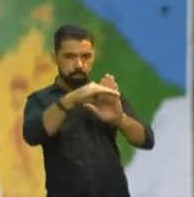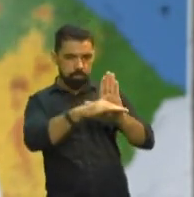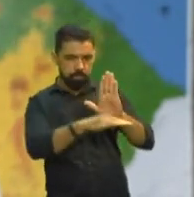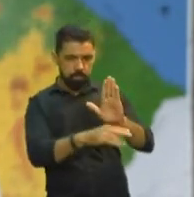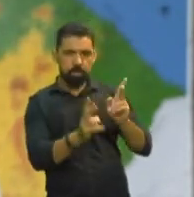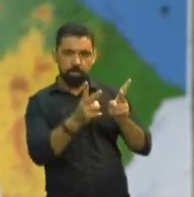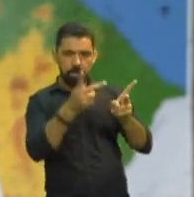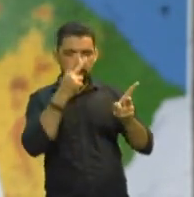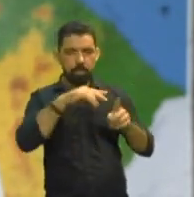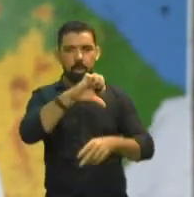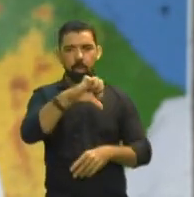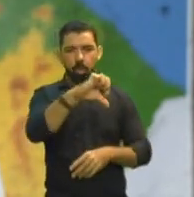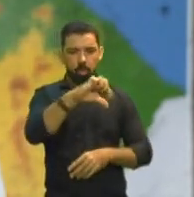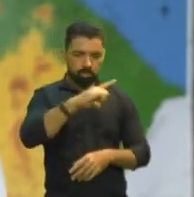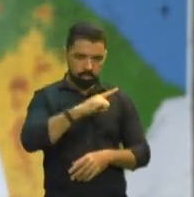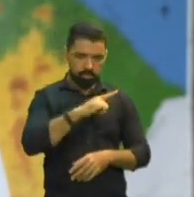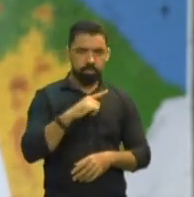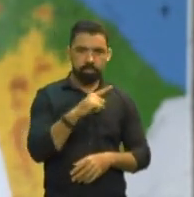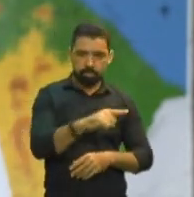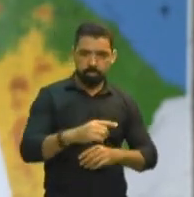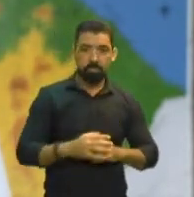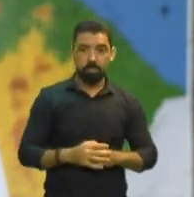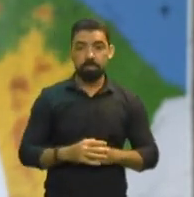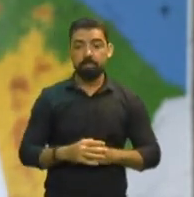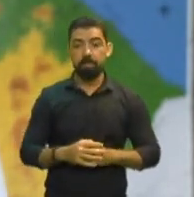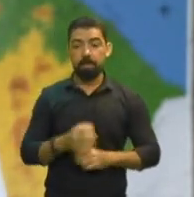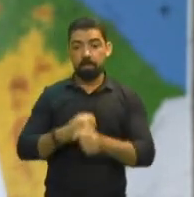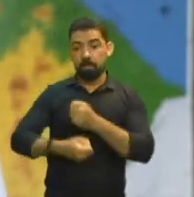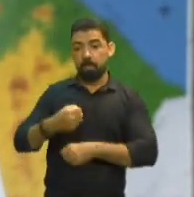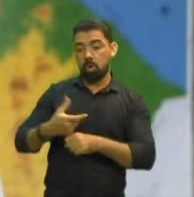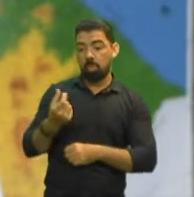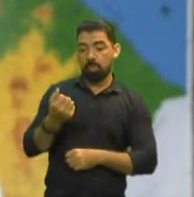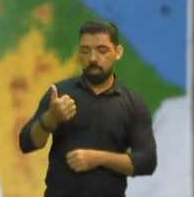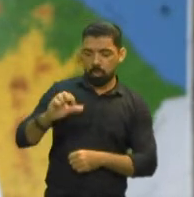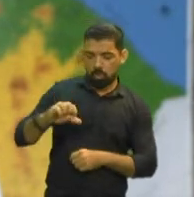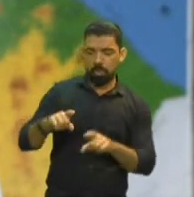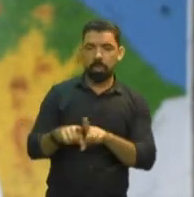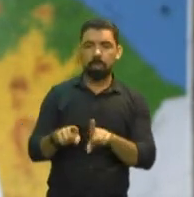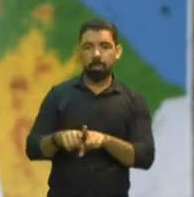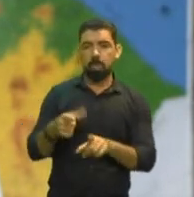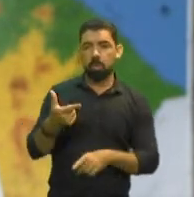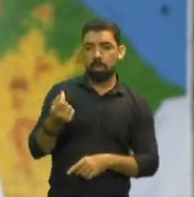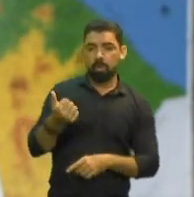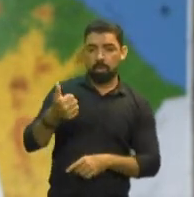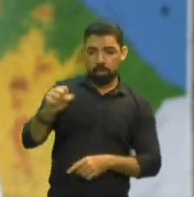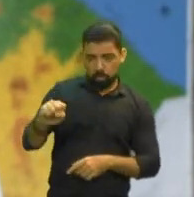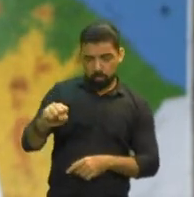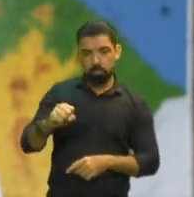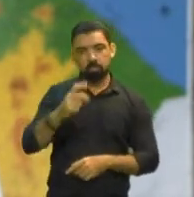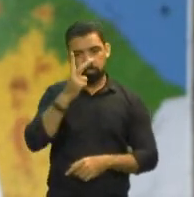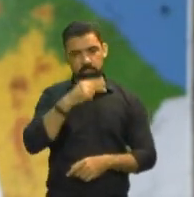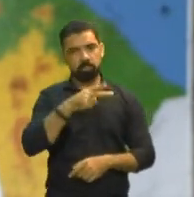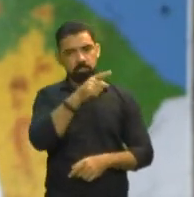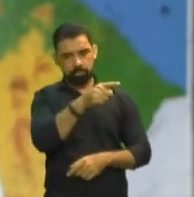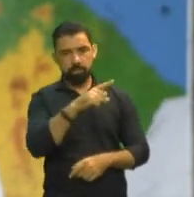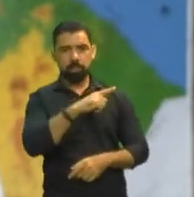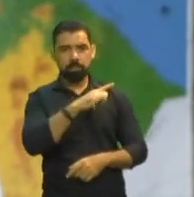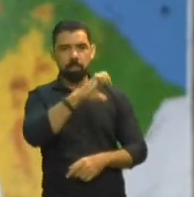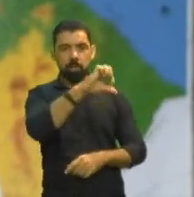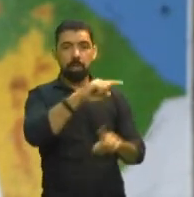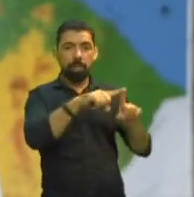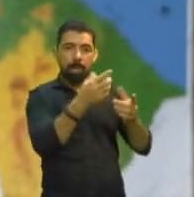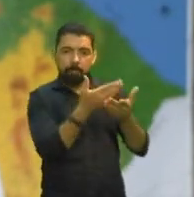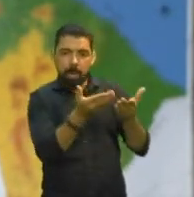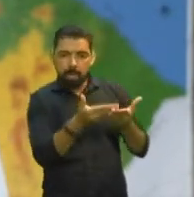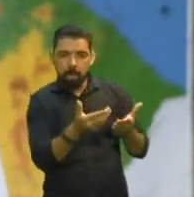de 2018, ela estava em nono local, nono colocado, manteve-se a posição, apesar de ter tido uma leve perda de participação,